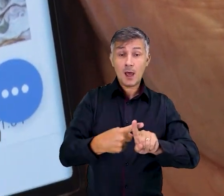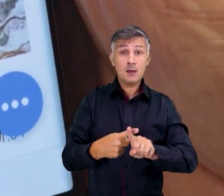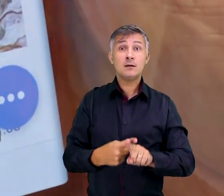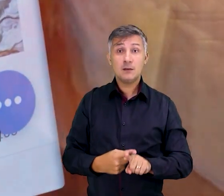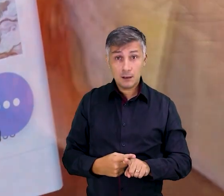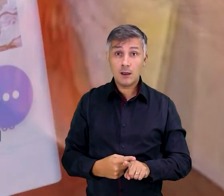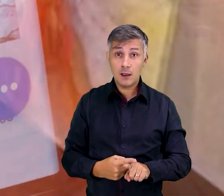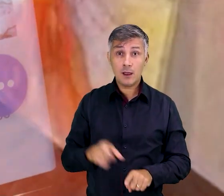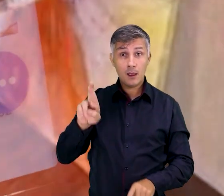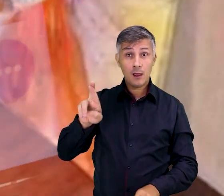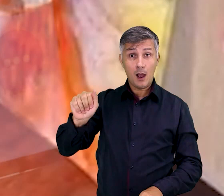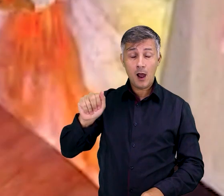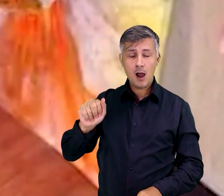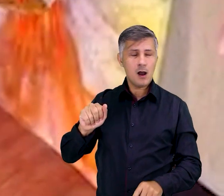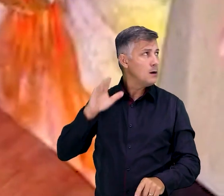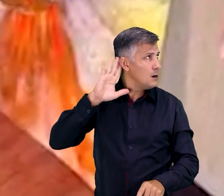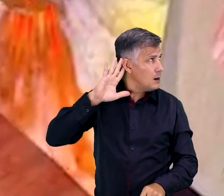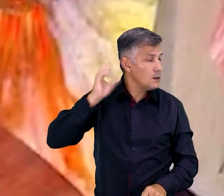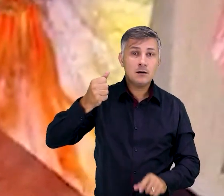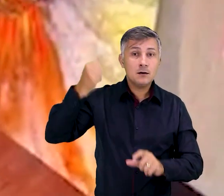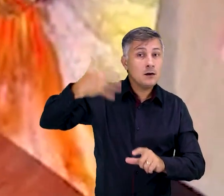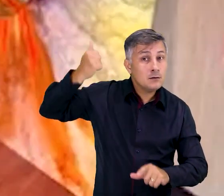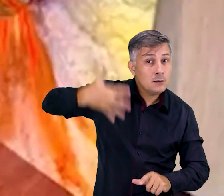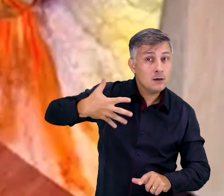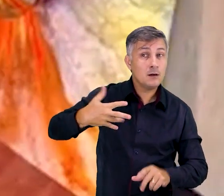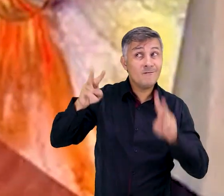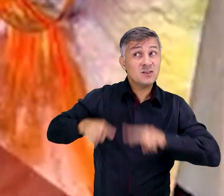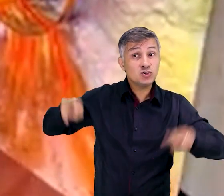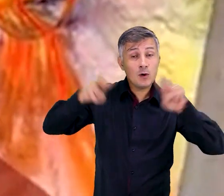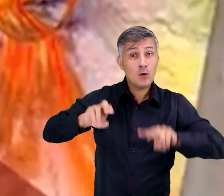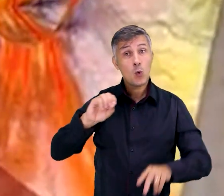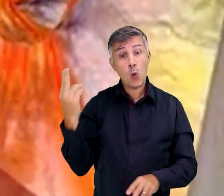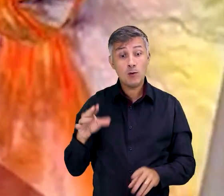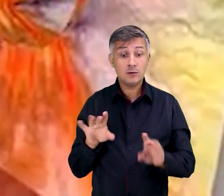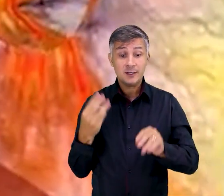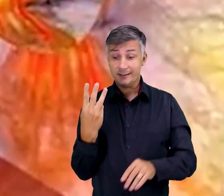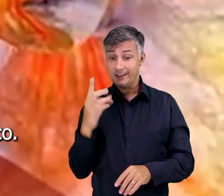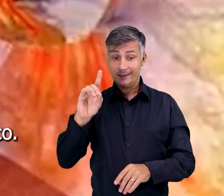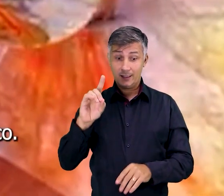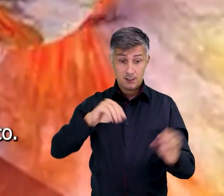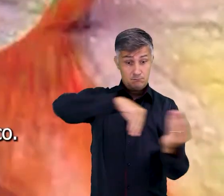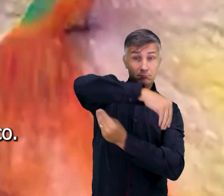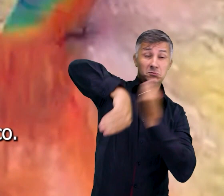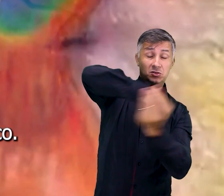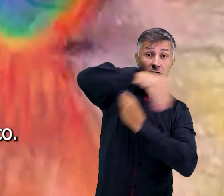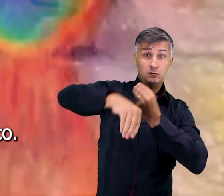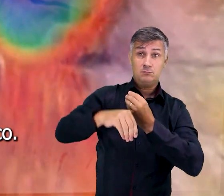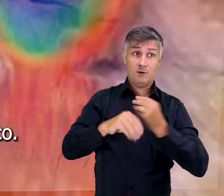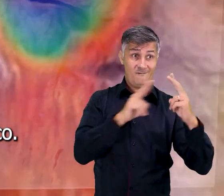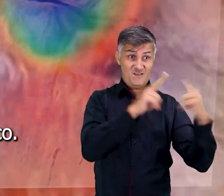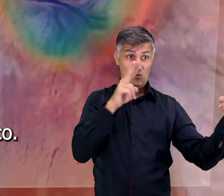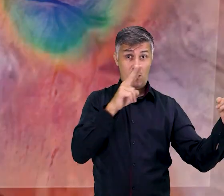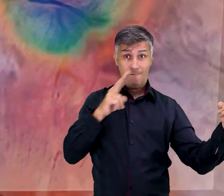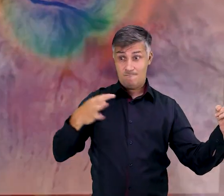de realidade aumentada com audiovisual ou com efeitos 3D que misturem, por fim, então, os mundos virtual e o